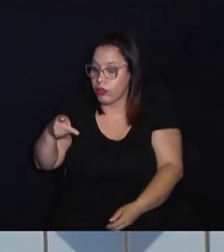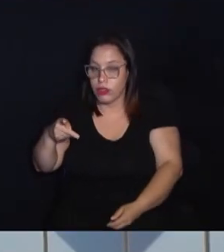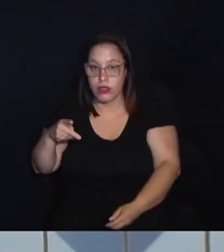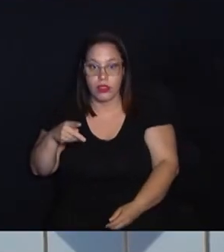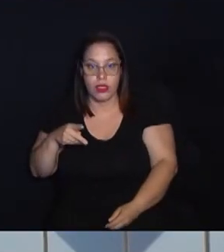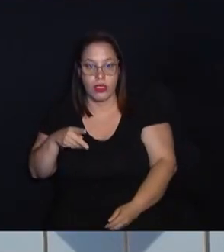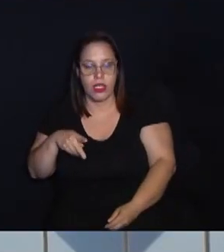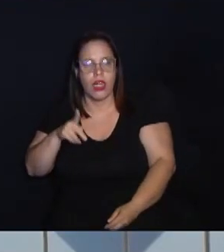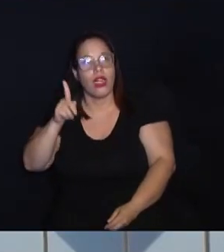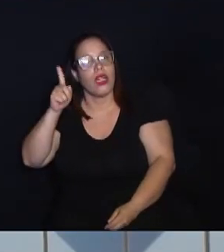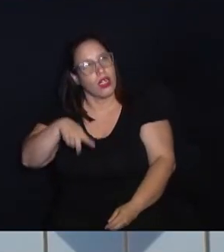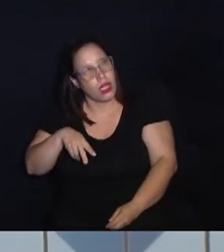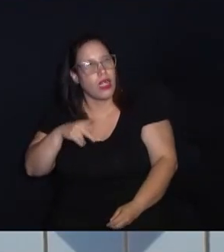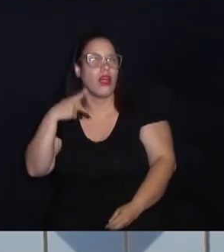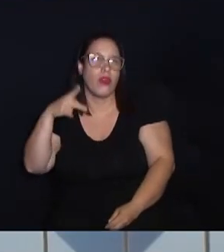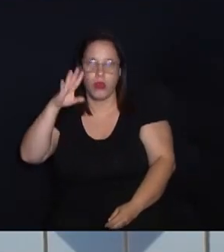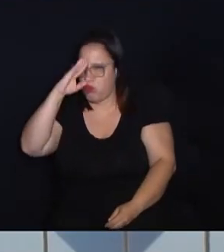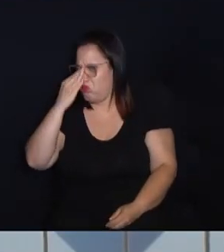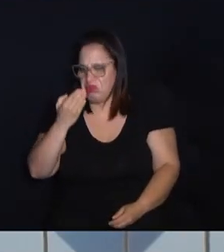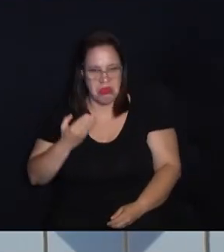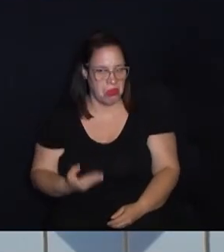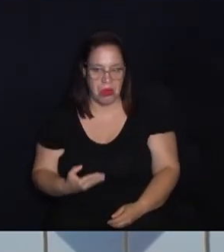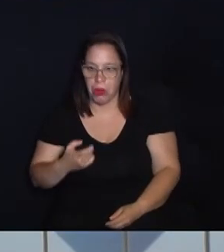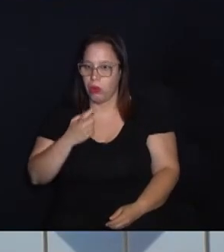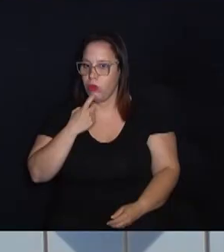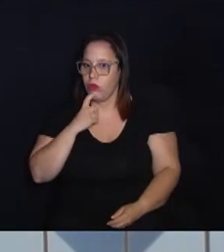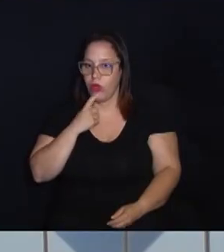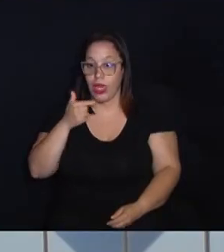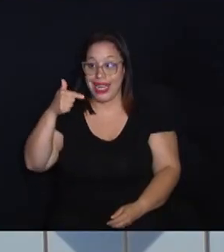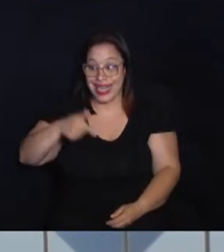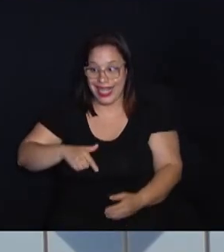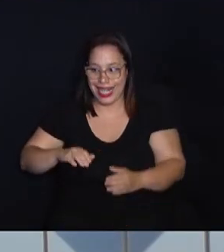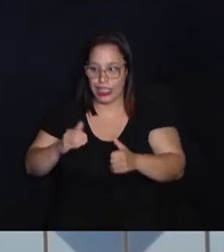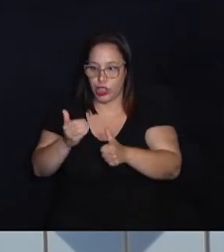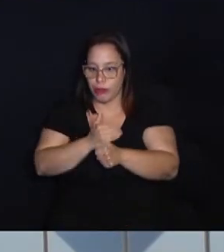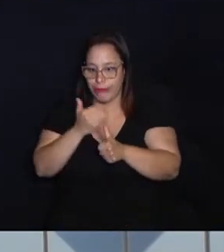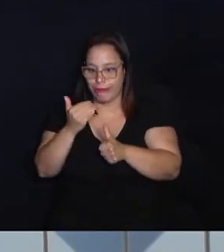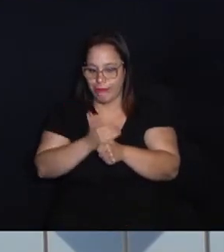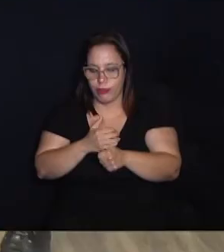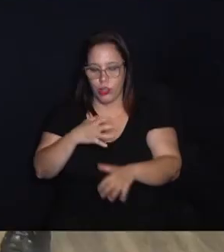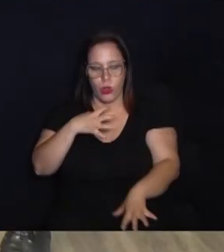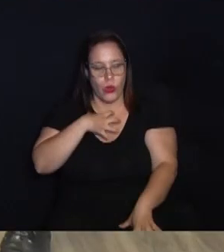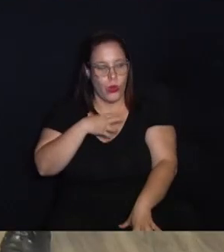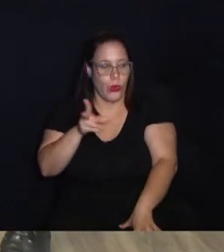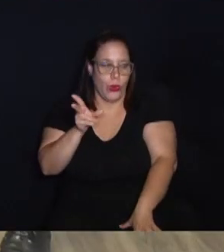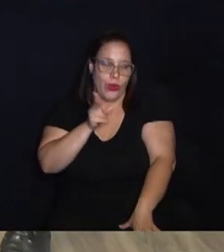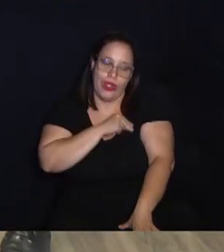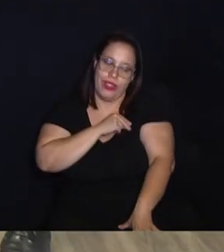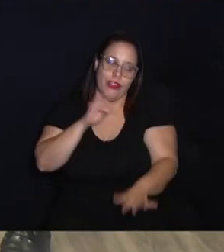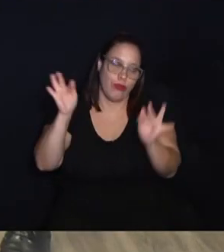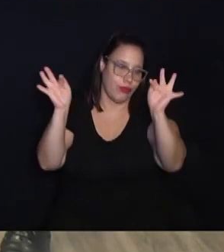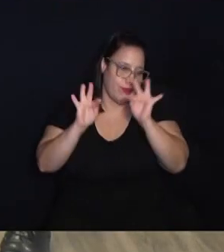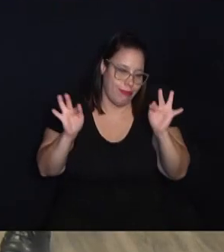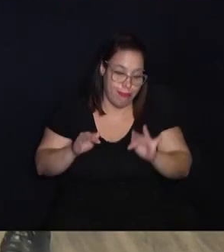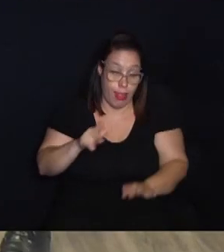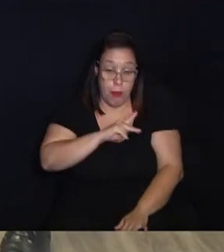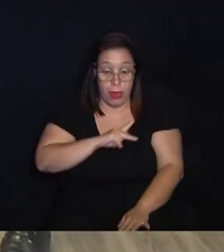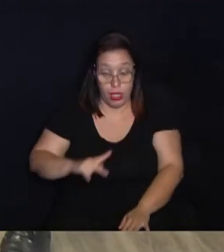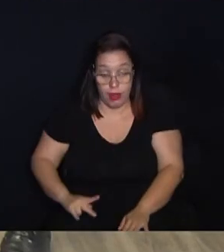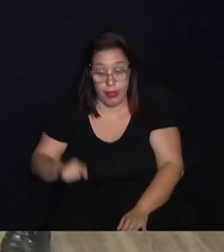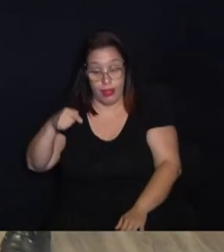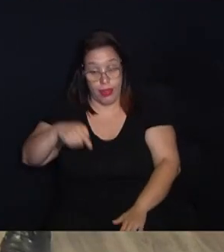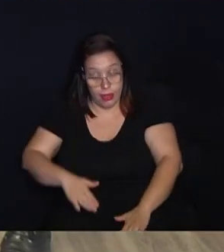em Campinas é uma honra enorme. Eu, no 7º mandato, você não sabe como estou feliz. E ser presidente dessa